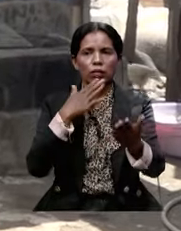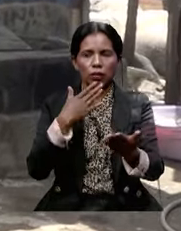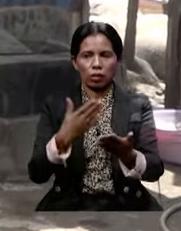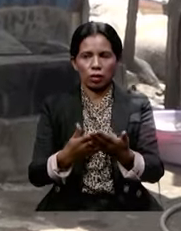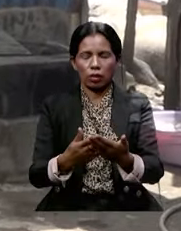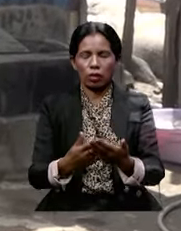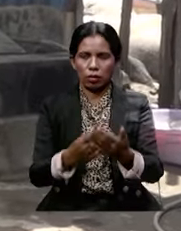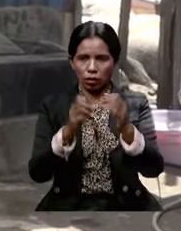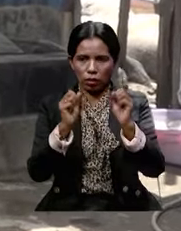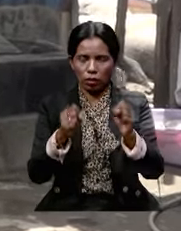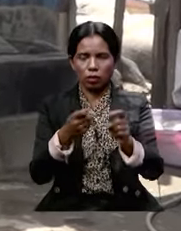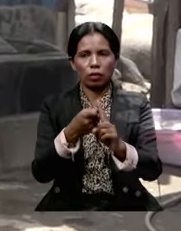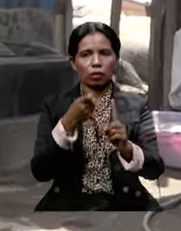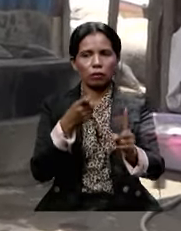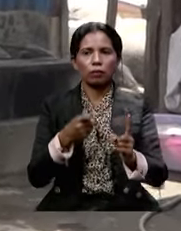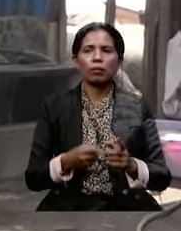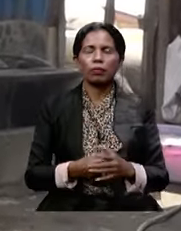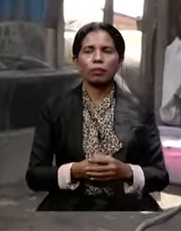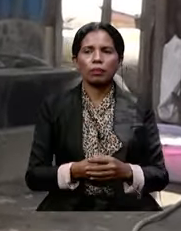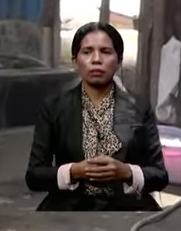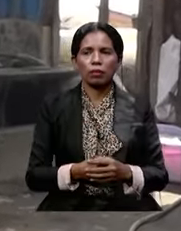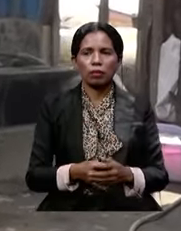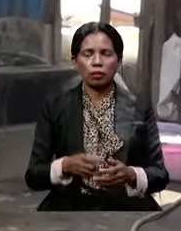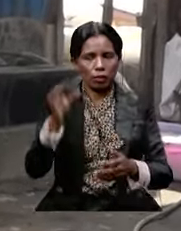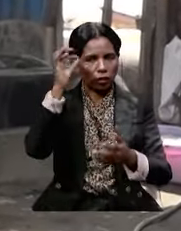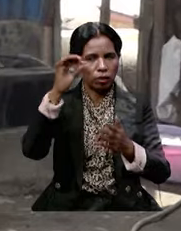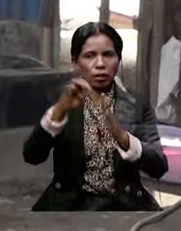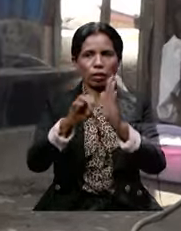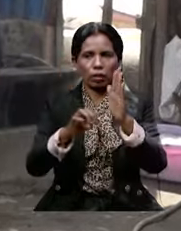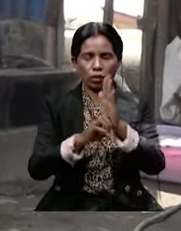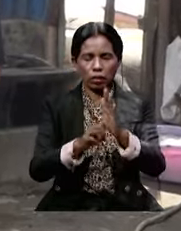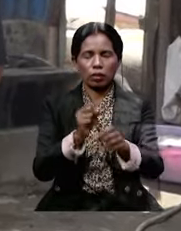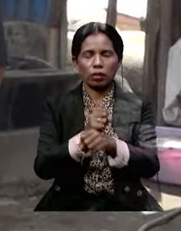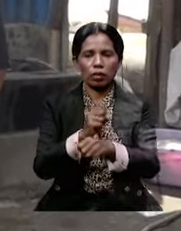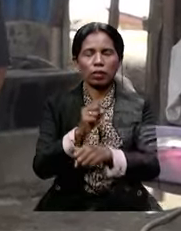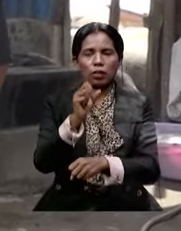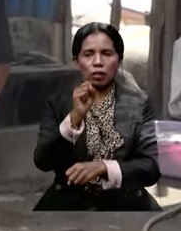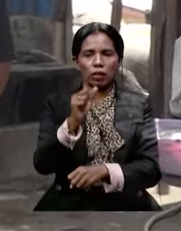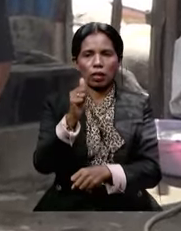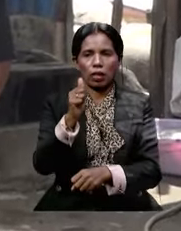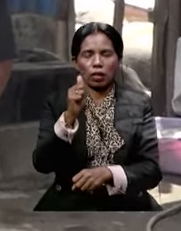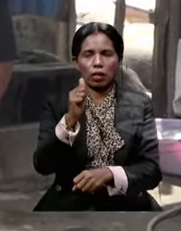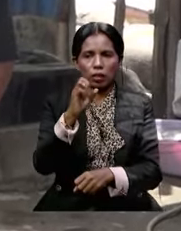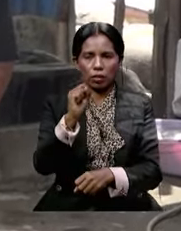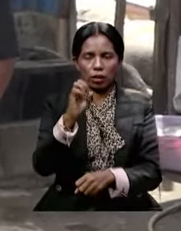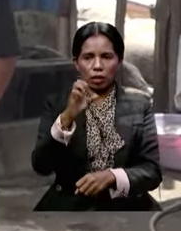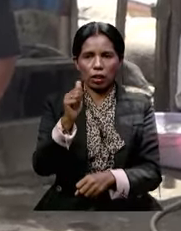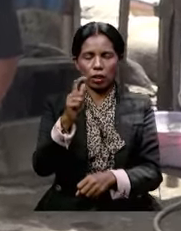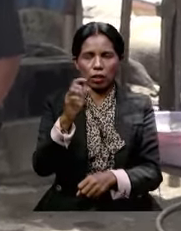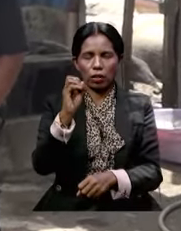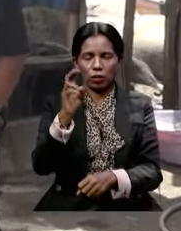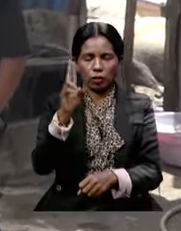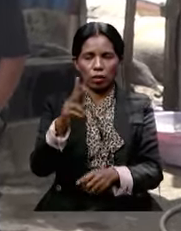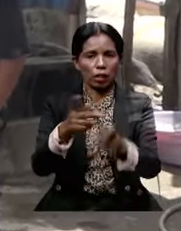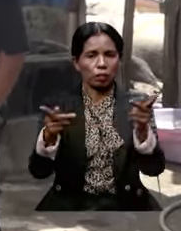ne parte sosialin sekretari estado seto ni adun mai ve tamba ema ser nebe mahele fatin ser